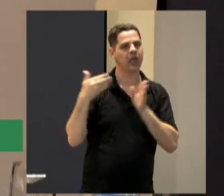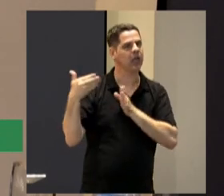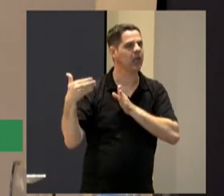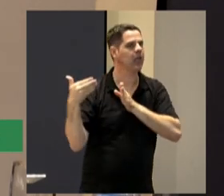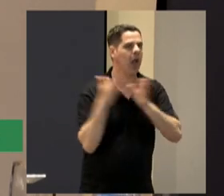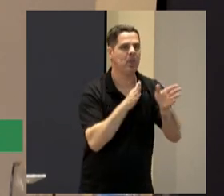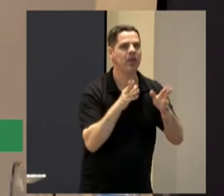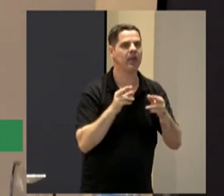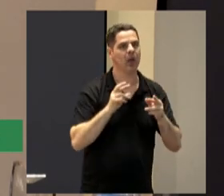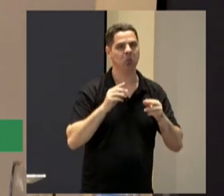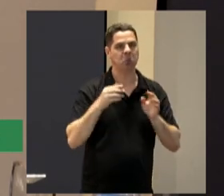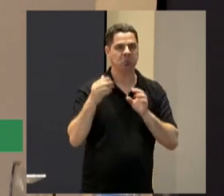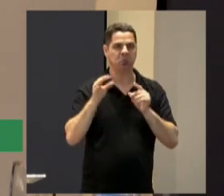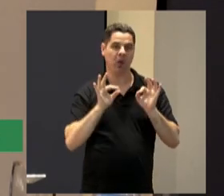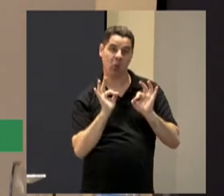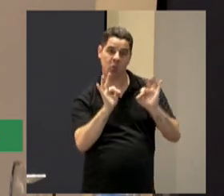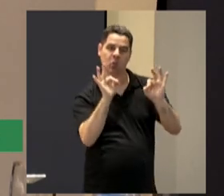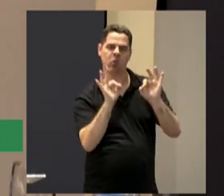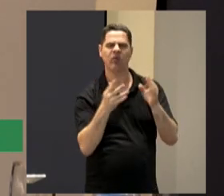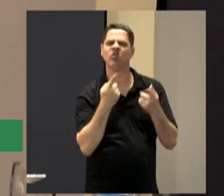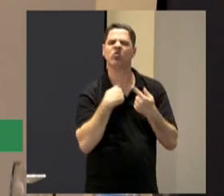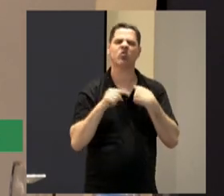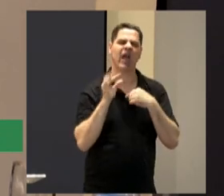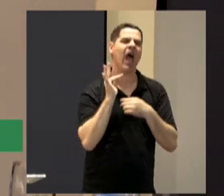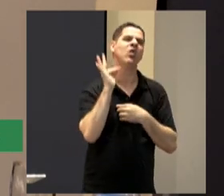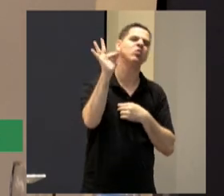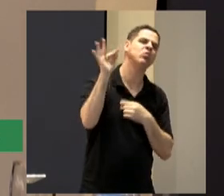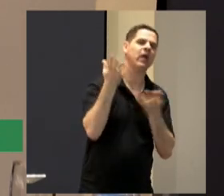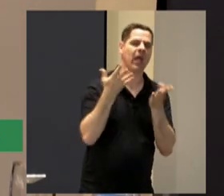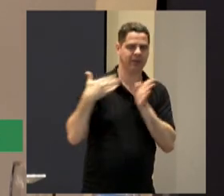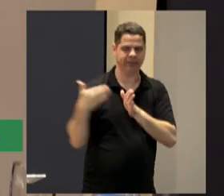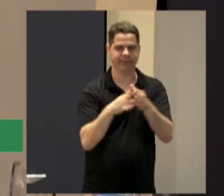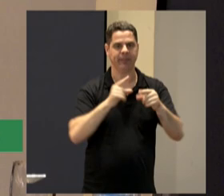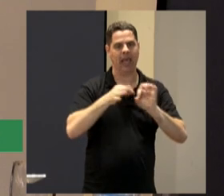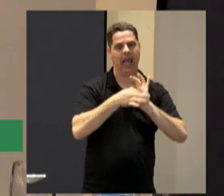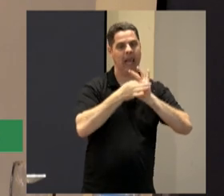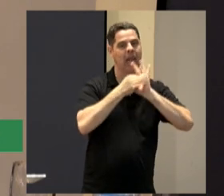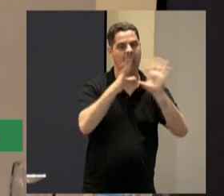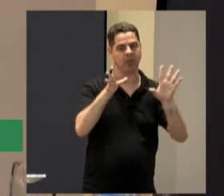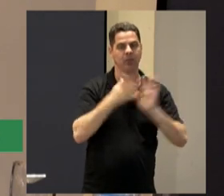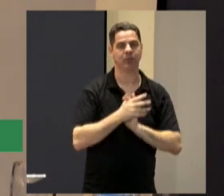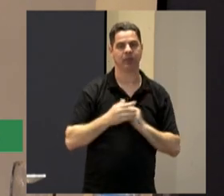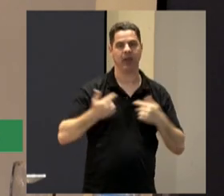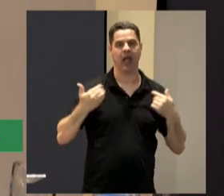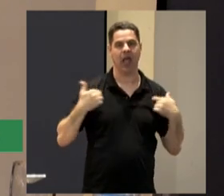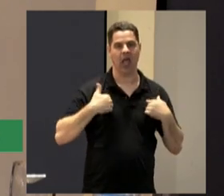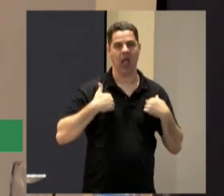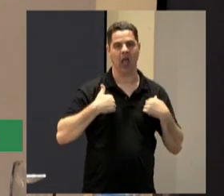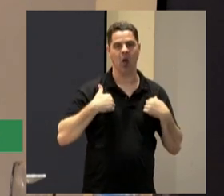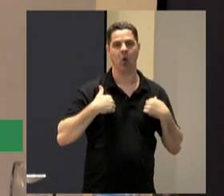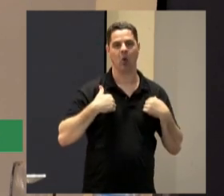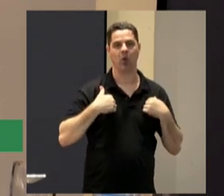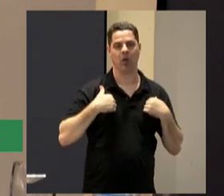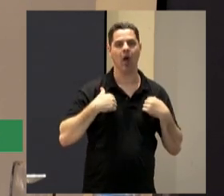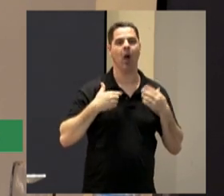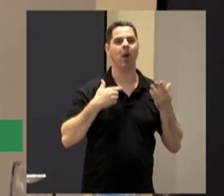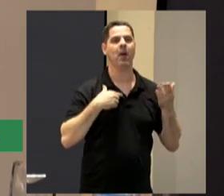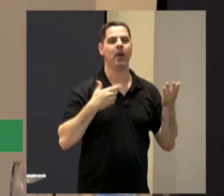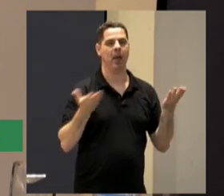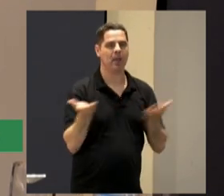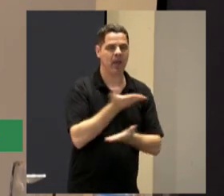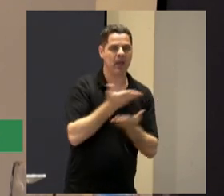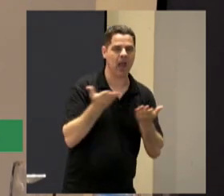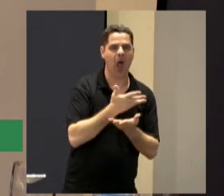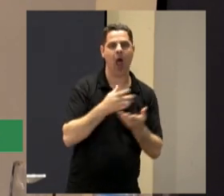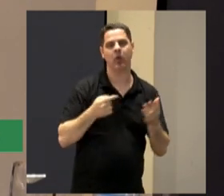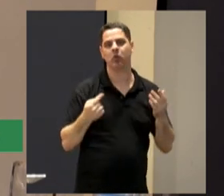de expectativa de poderem ser e fazer o que quiserem. Então, eu fecho a minha mediação e